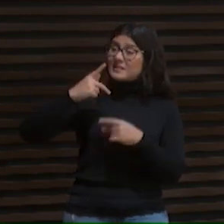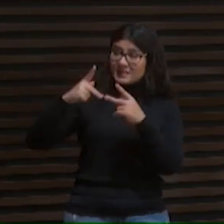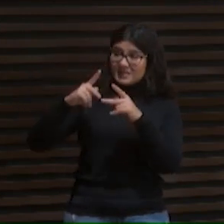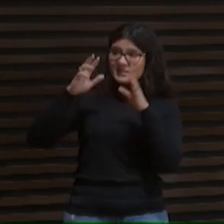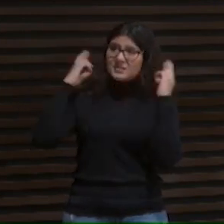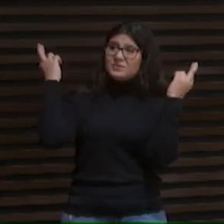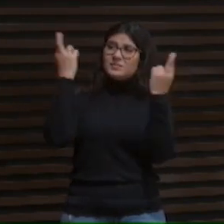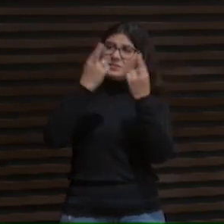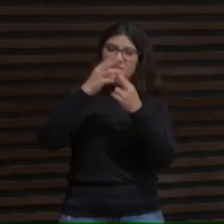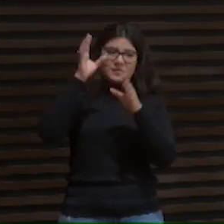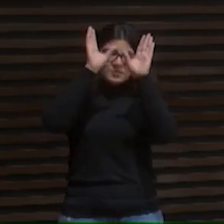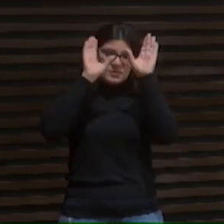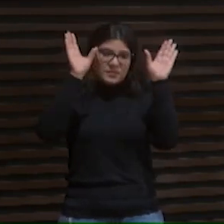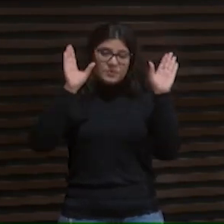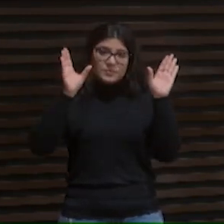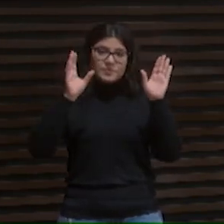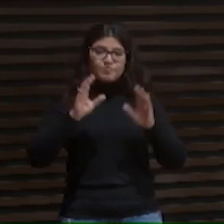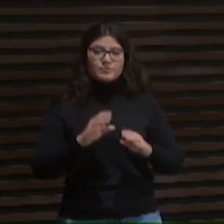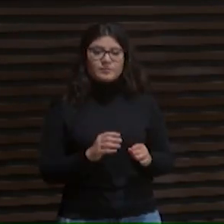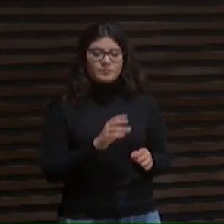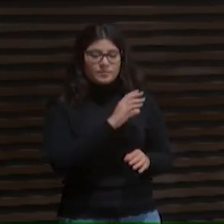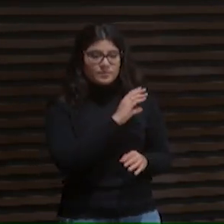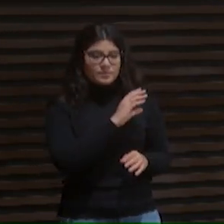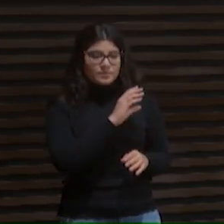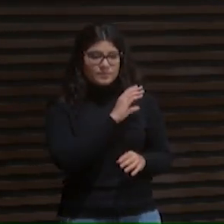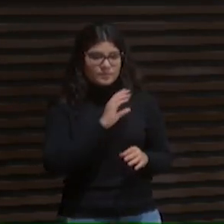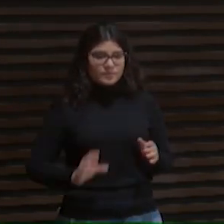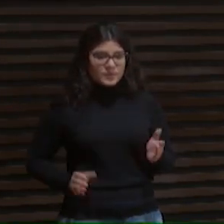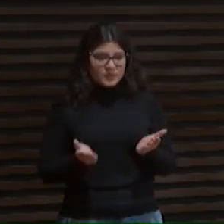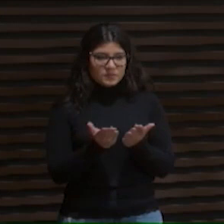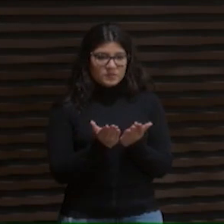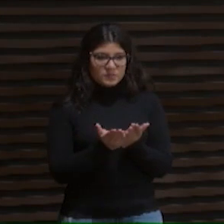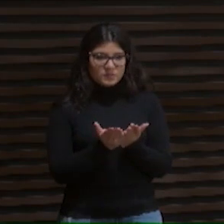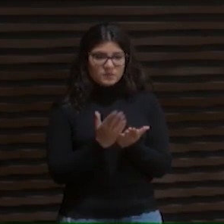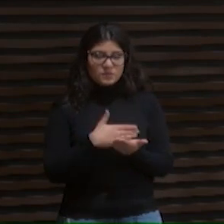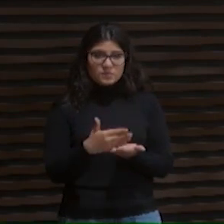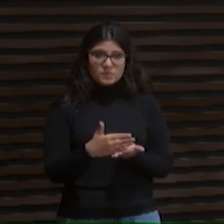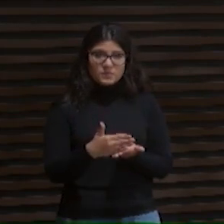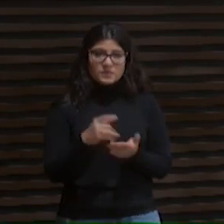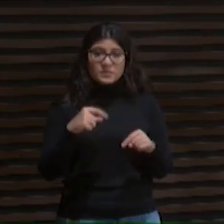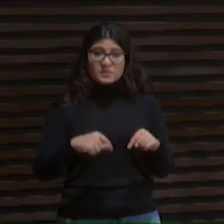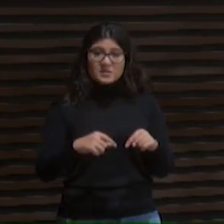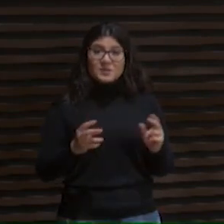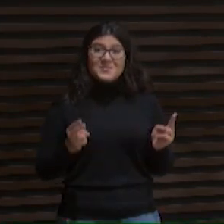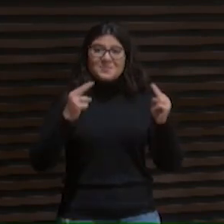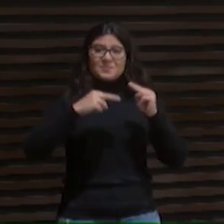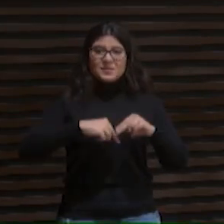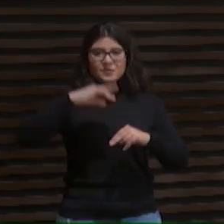O cristão começa aqui. E o que é o humilde de espírito? O que significa